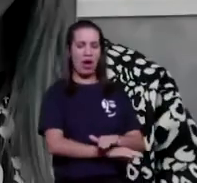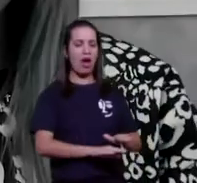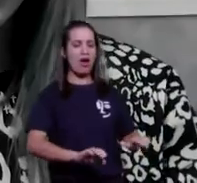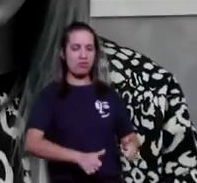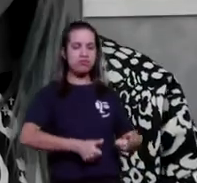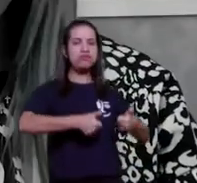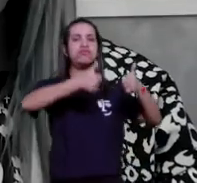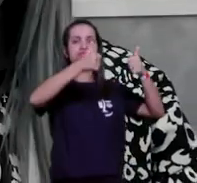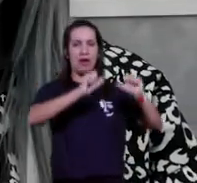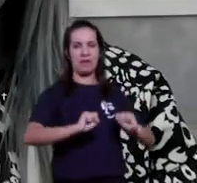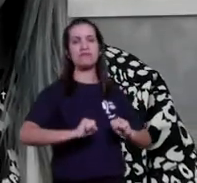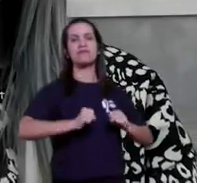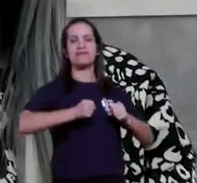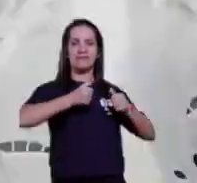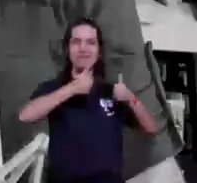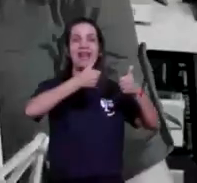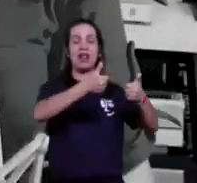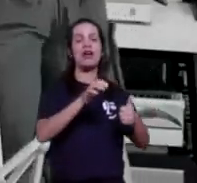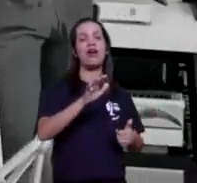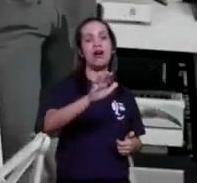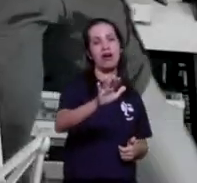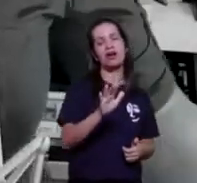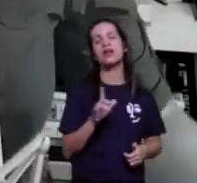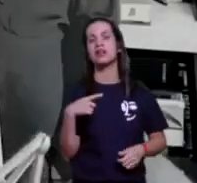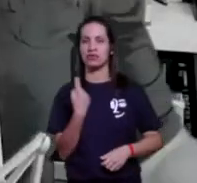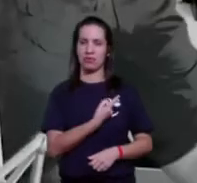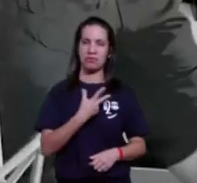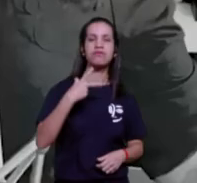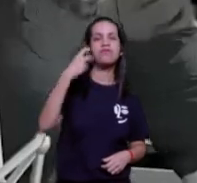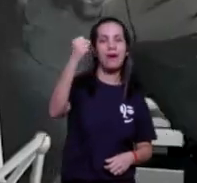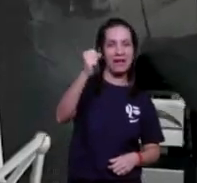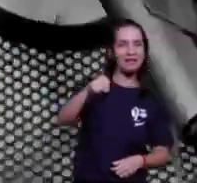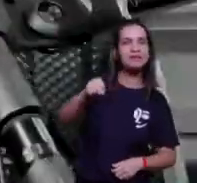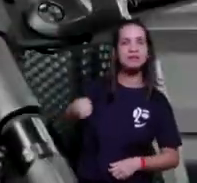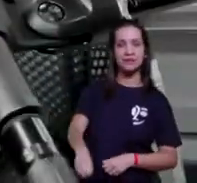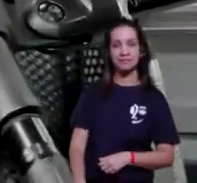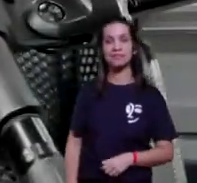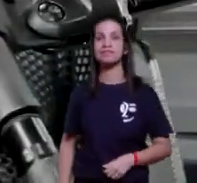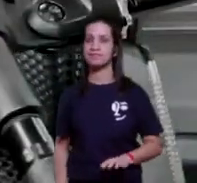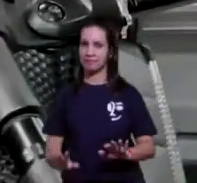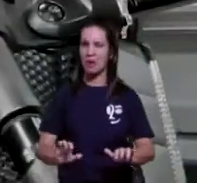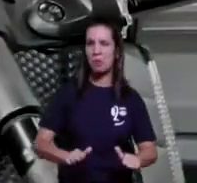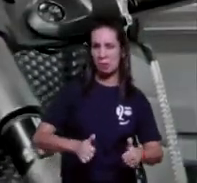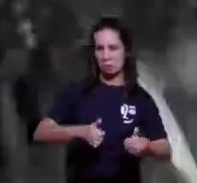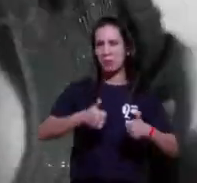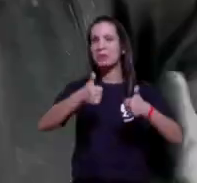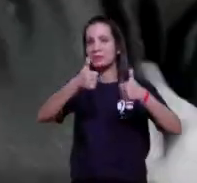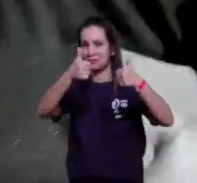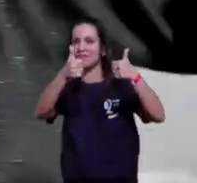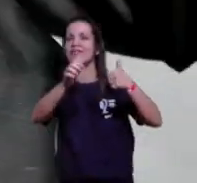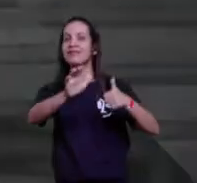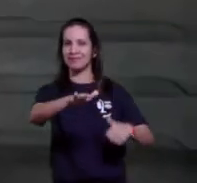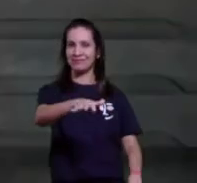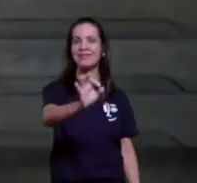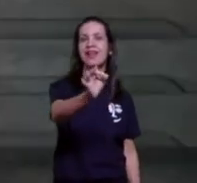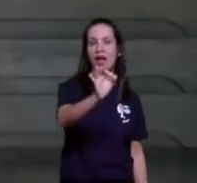Tudo vai ficar melhor, melhor. Vamos vencer, vamos vencer. Tudo vai ficar melhor, melhor.